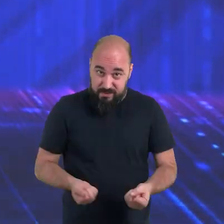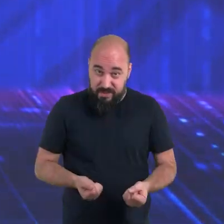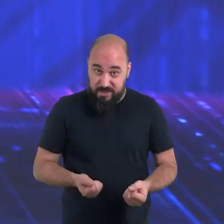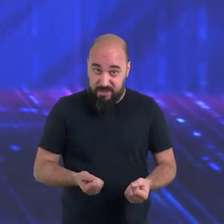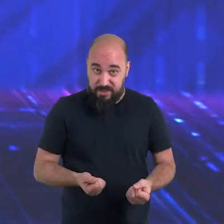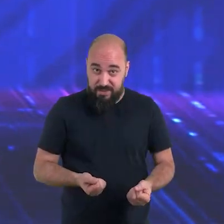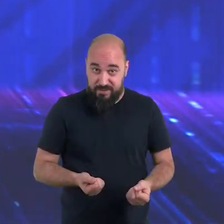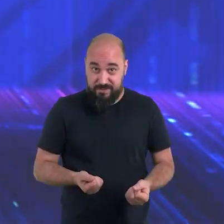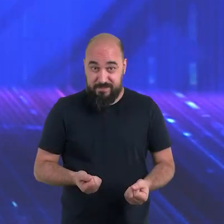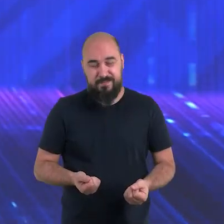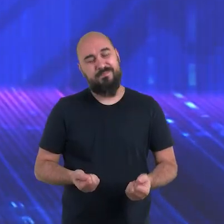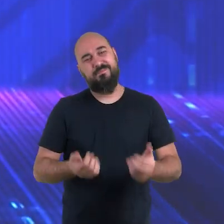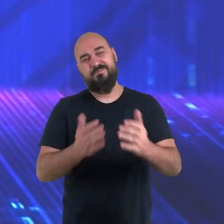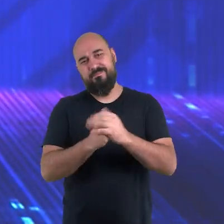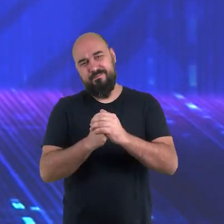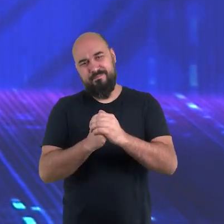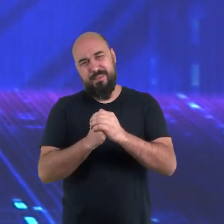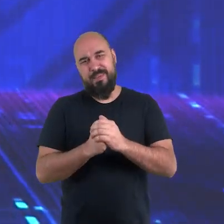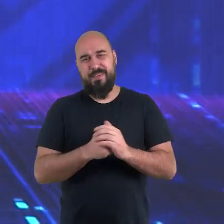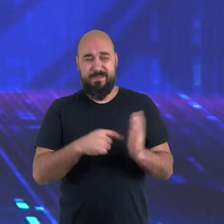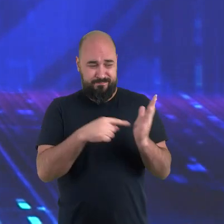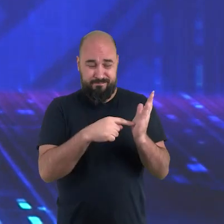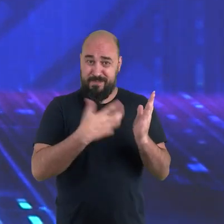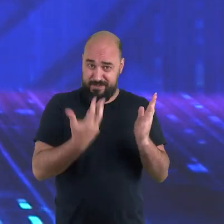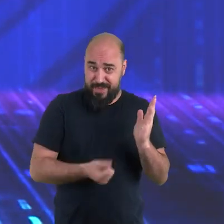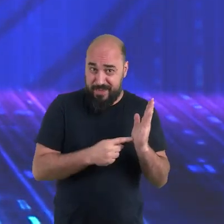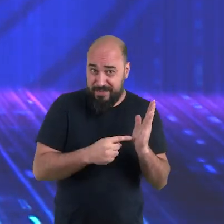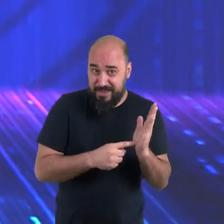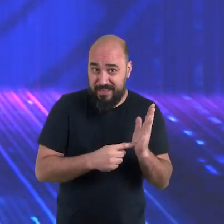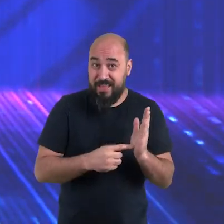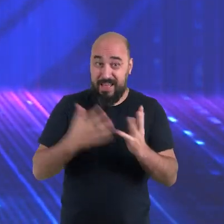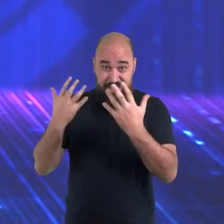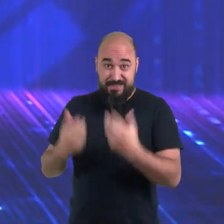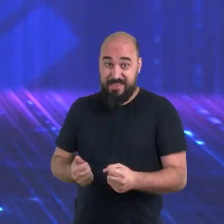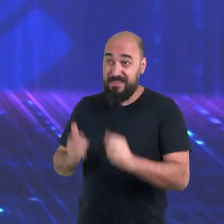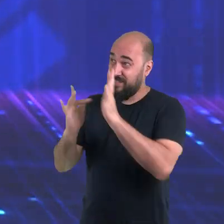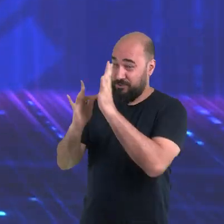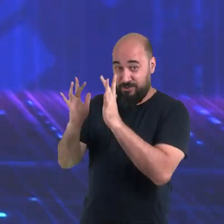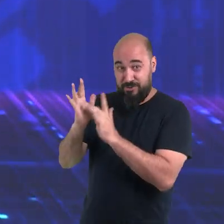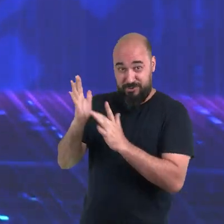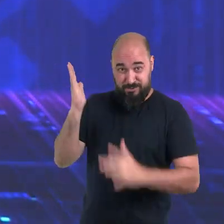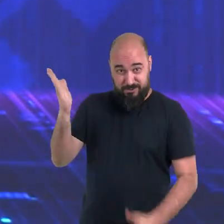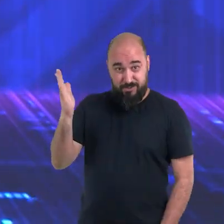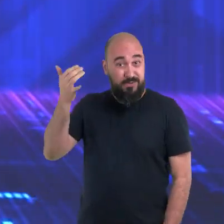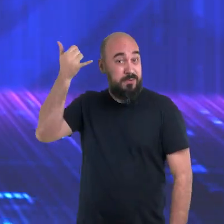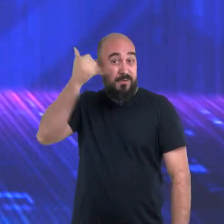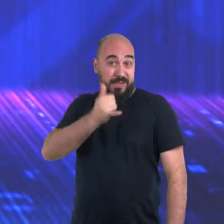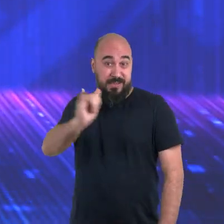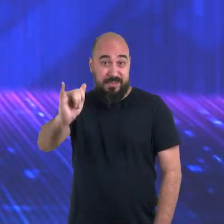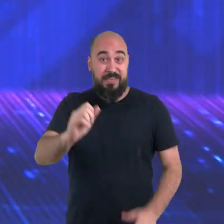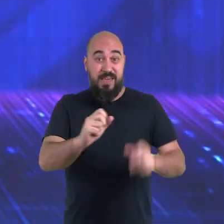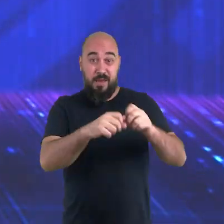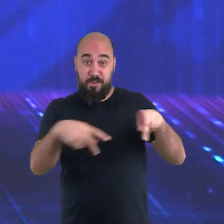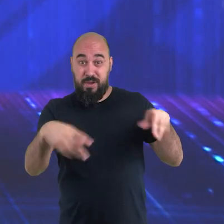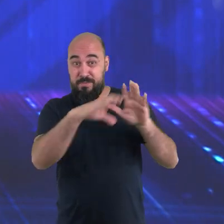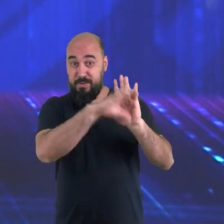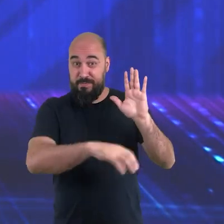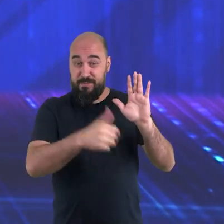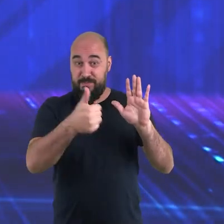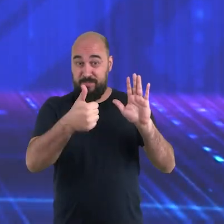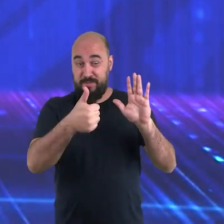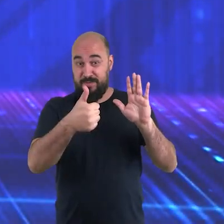a Bíblia como guia da sua vida? Quer você aceitar a mensagem da profecia de Apocalipse capítulo